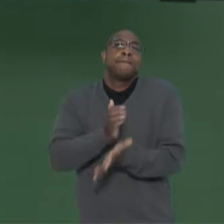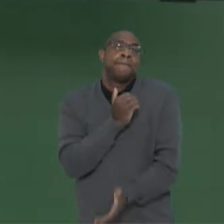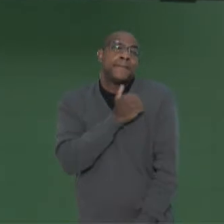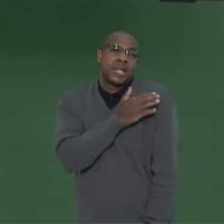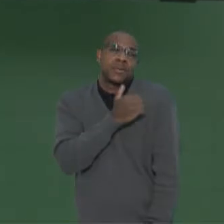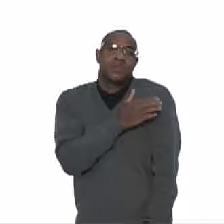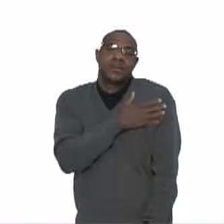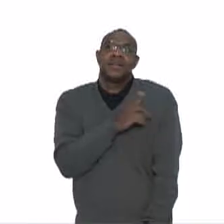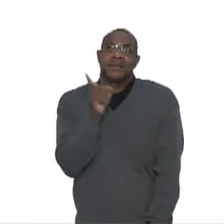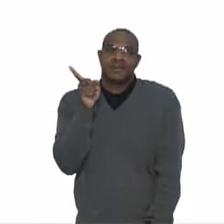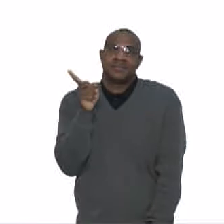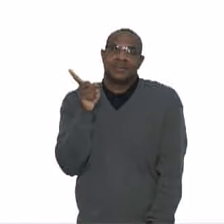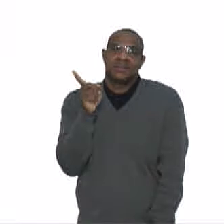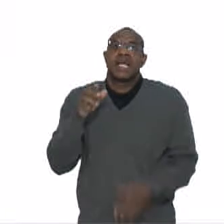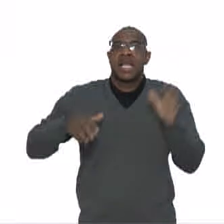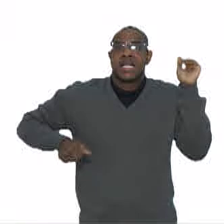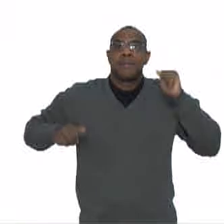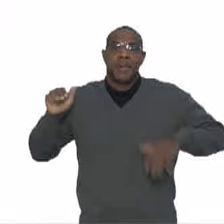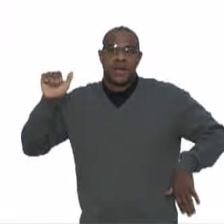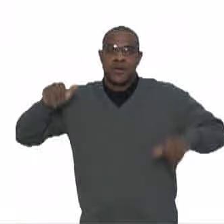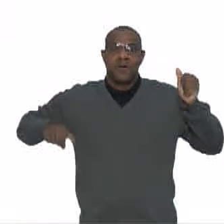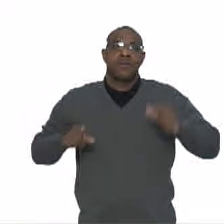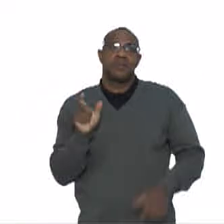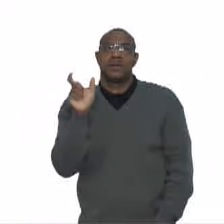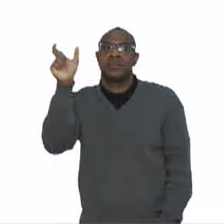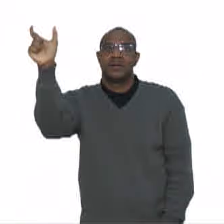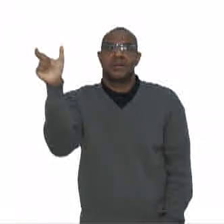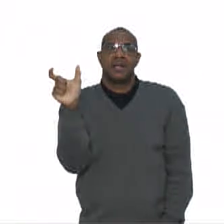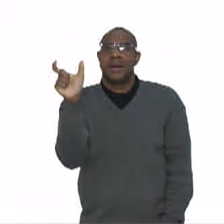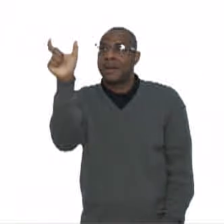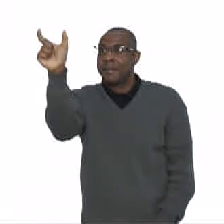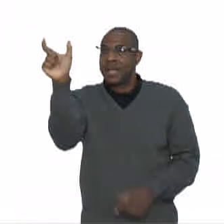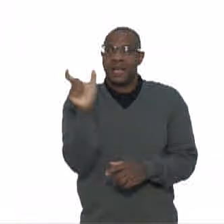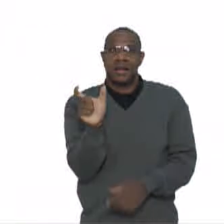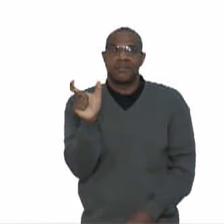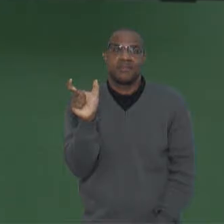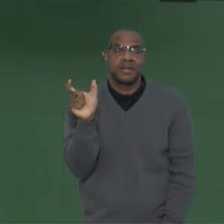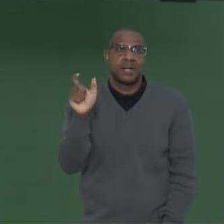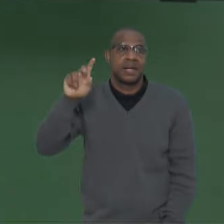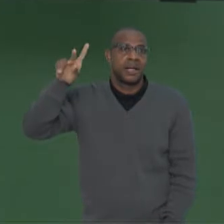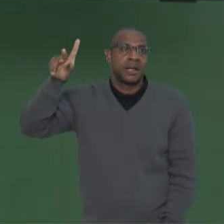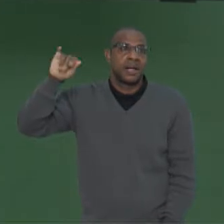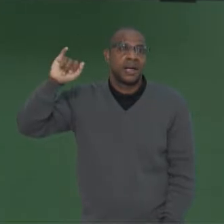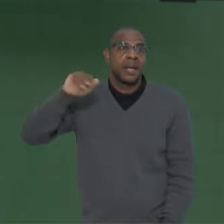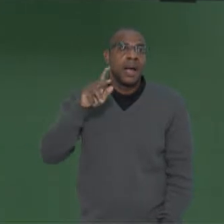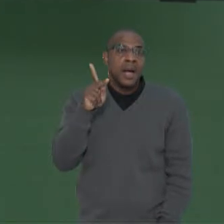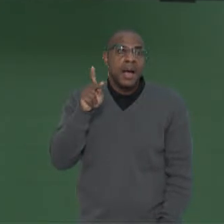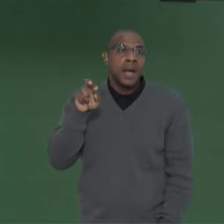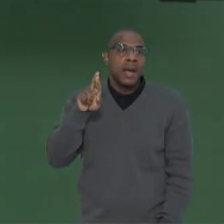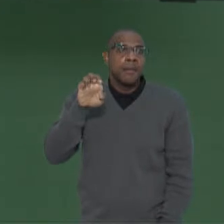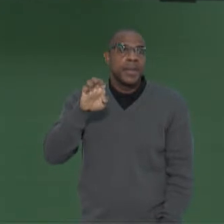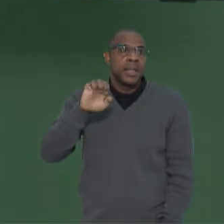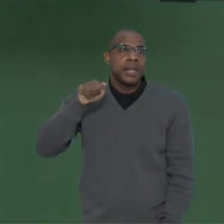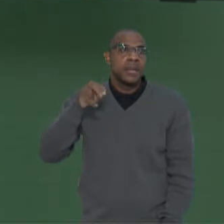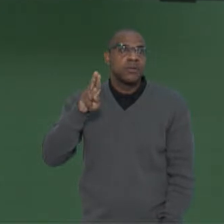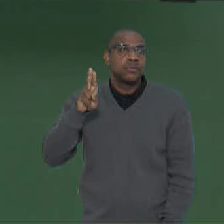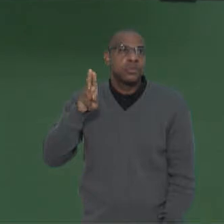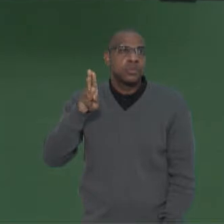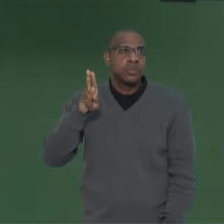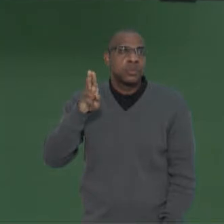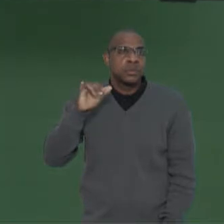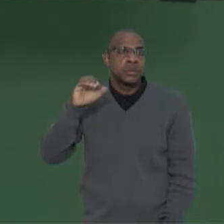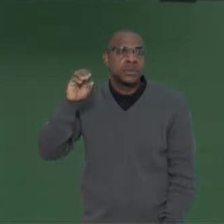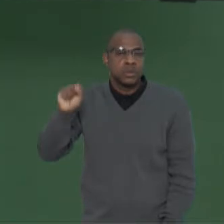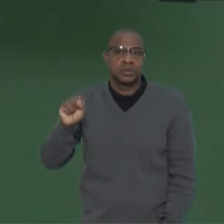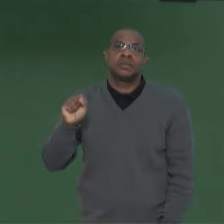preconceito em espanhol, tá? A palavra juízo, né? Fazer juízo de valor, o próprio conceito, né,